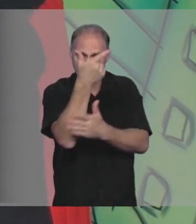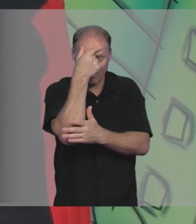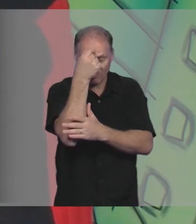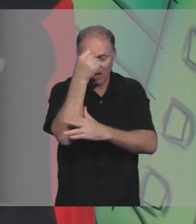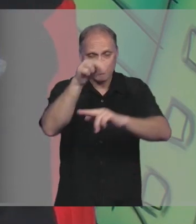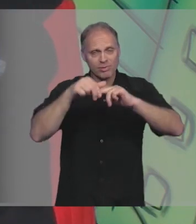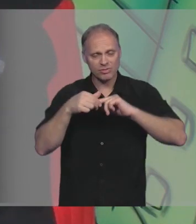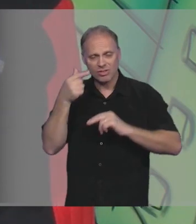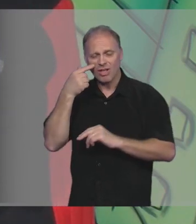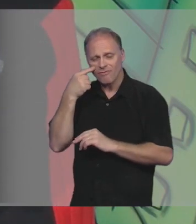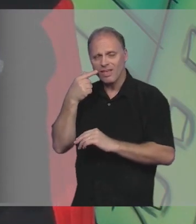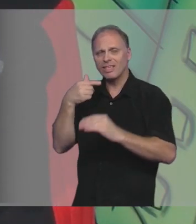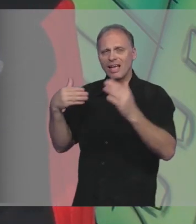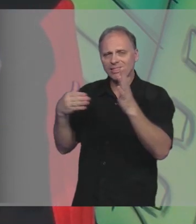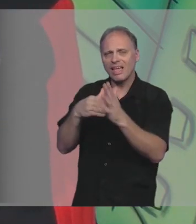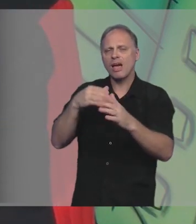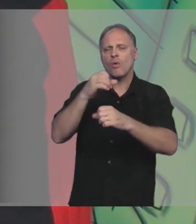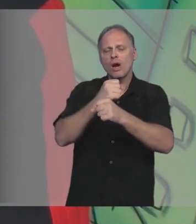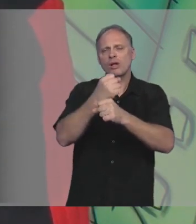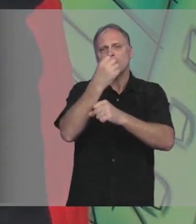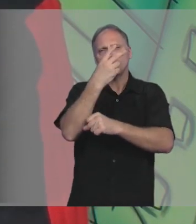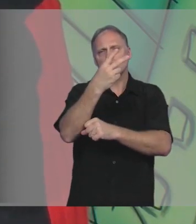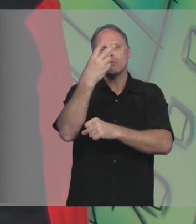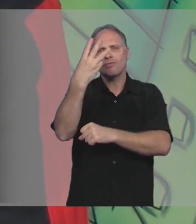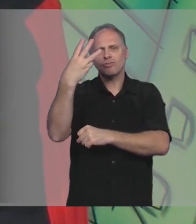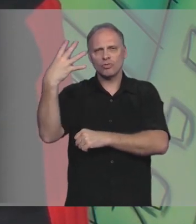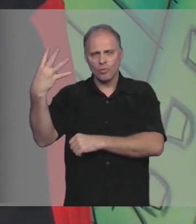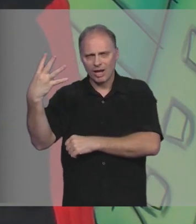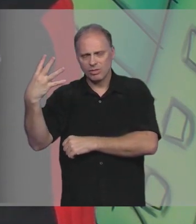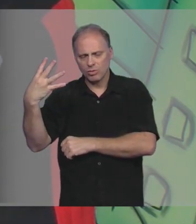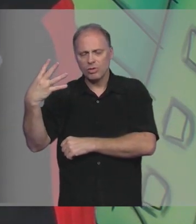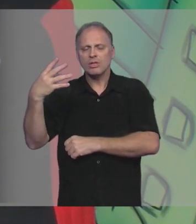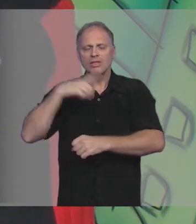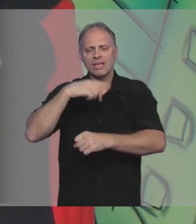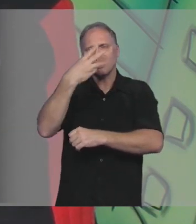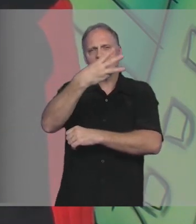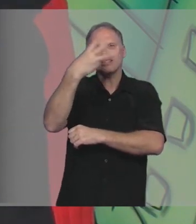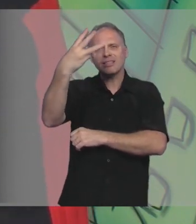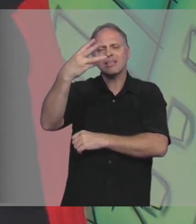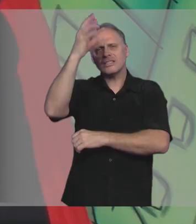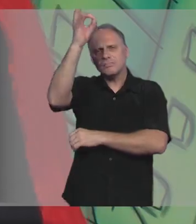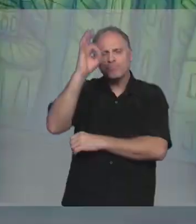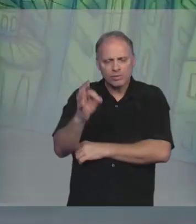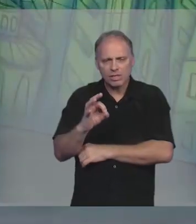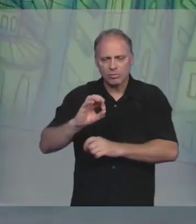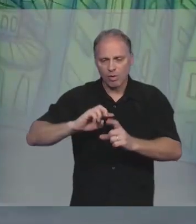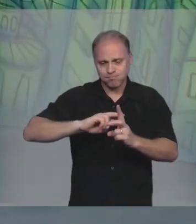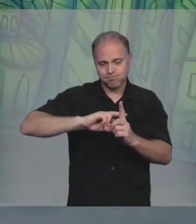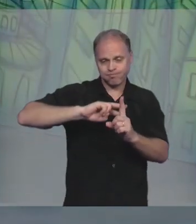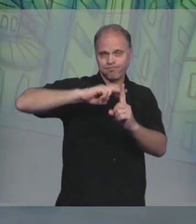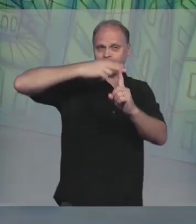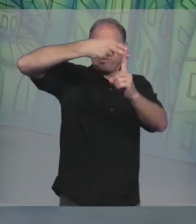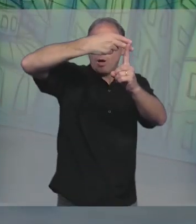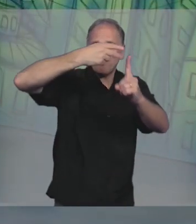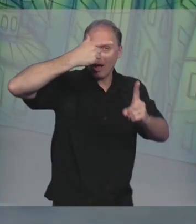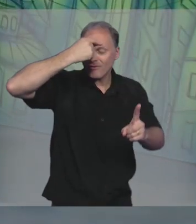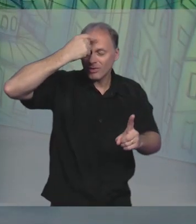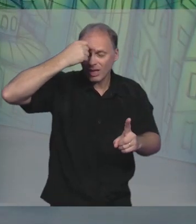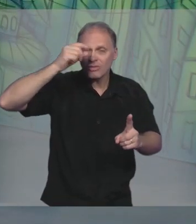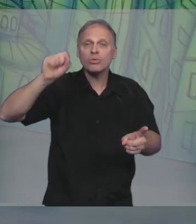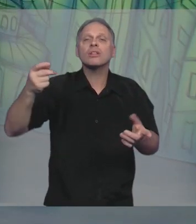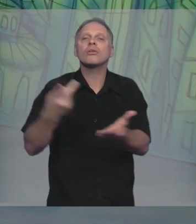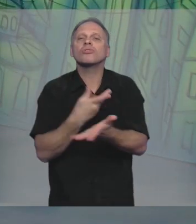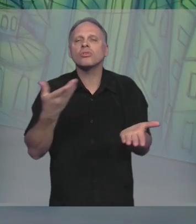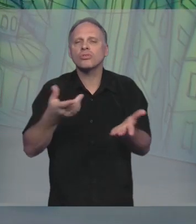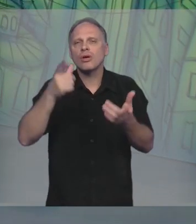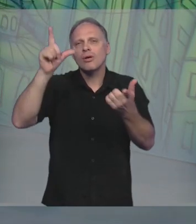educação superior até 2024 em 33%. Significaria dobrar o número de alunos hoje no ensino superior. O que está